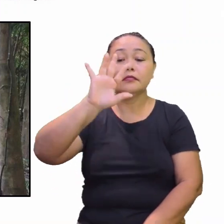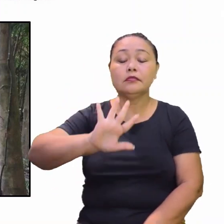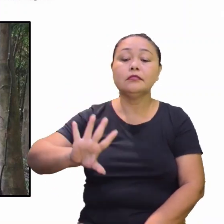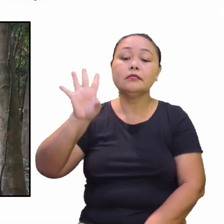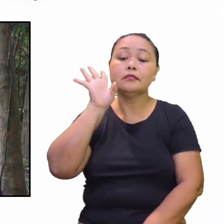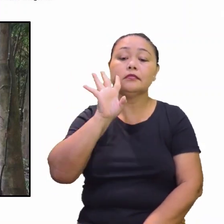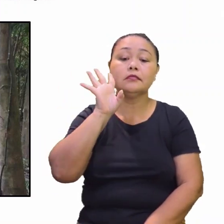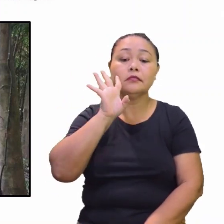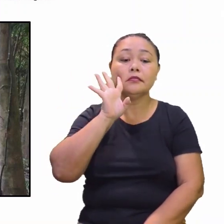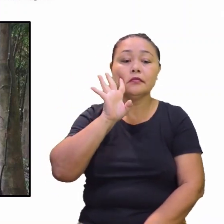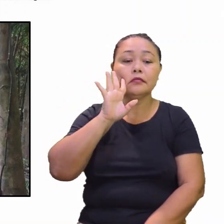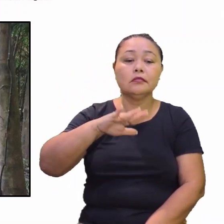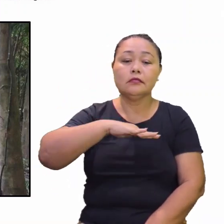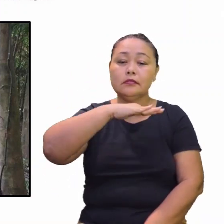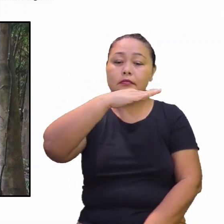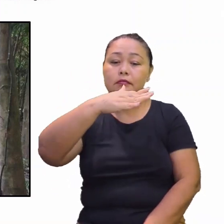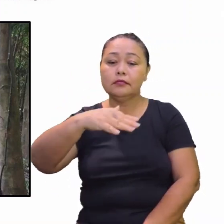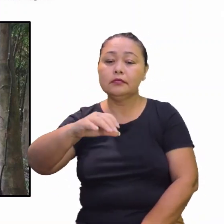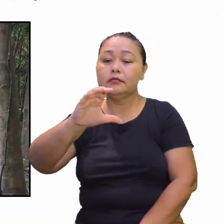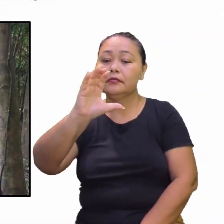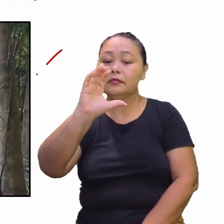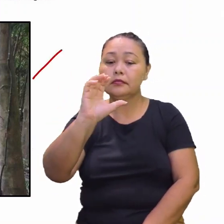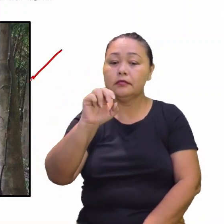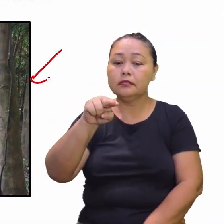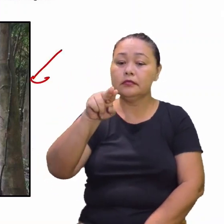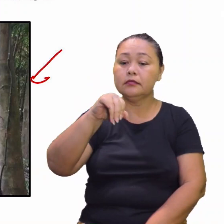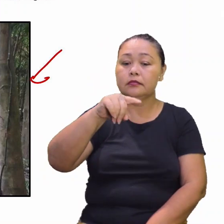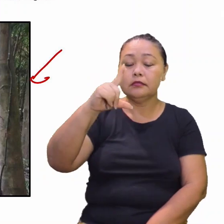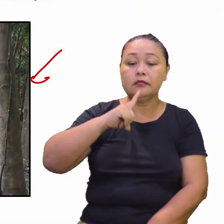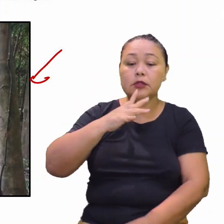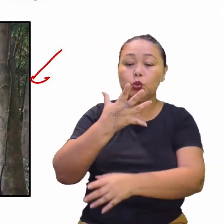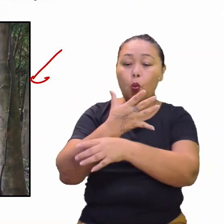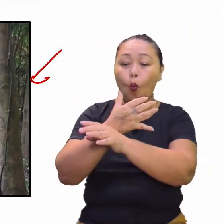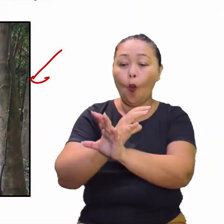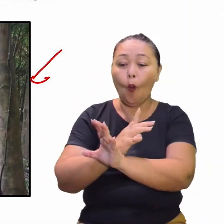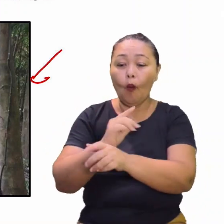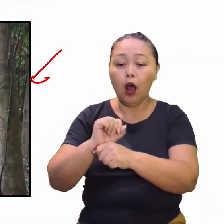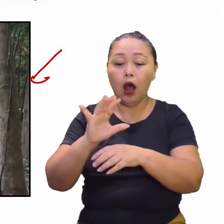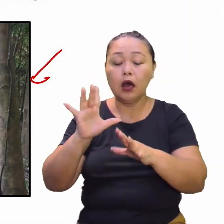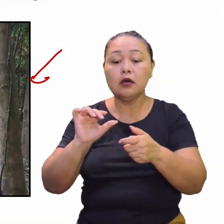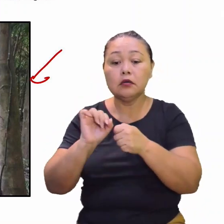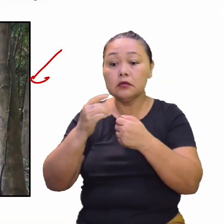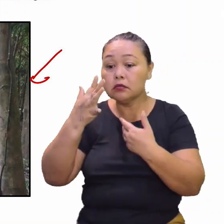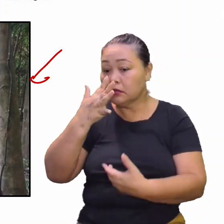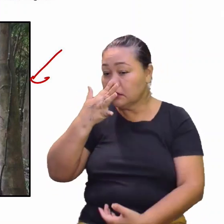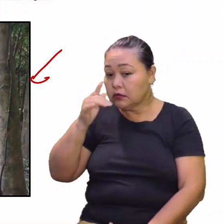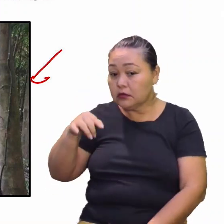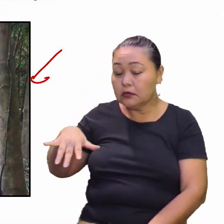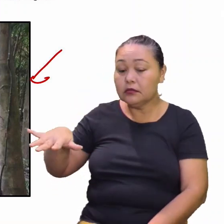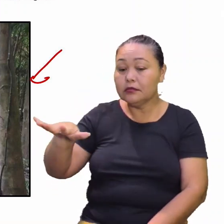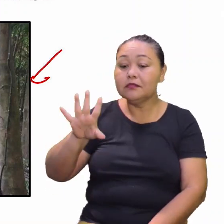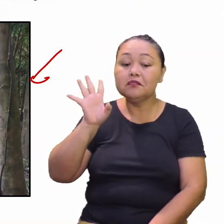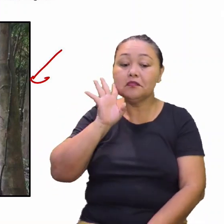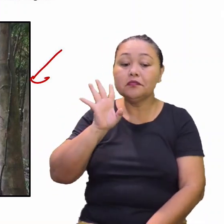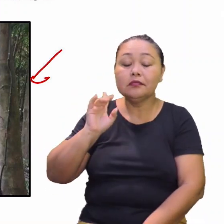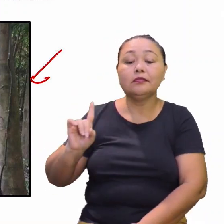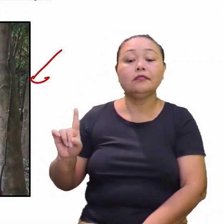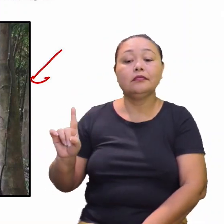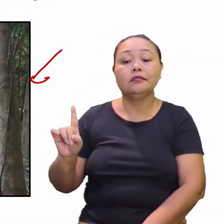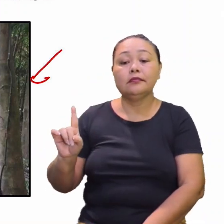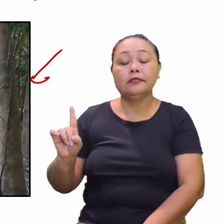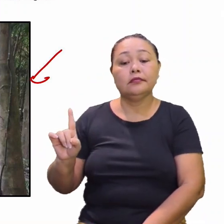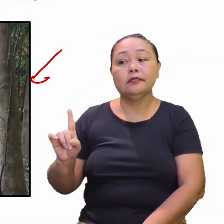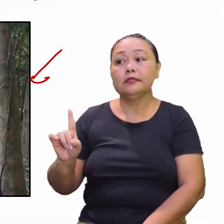essa imagem bem legal, lá do caminho do Lago do Cunhã, aqui embaixo, no período da seca, né? E a gente consegue observar bem legal essa imagem